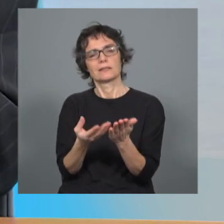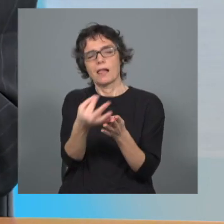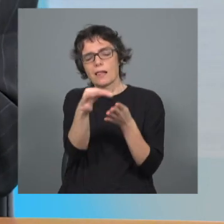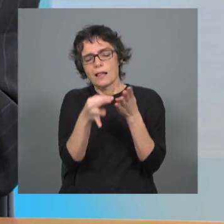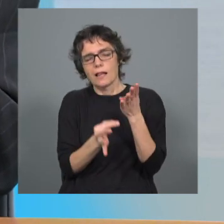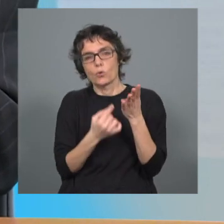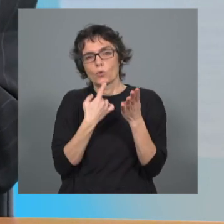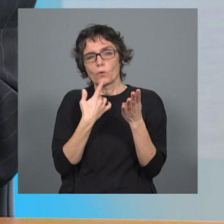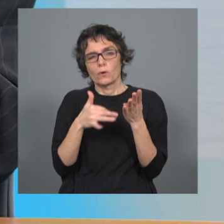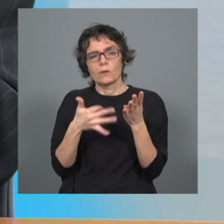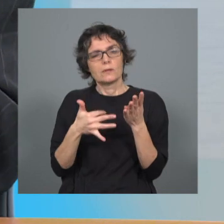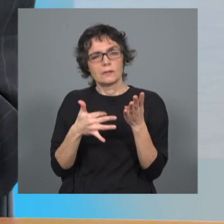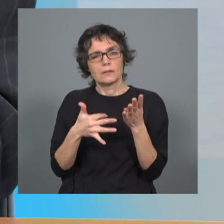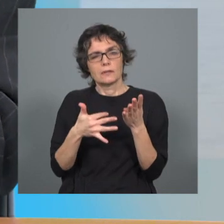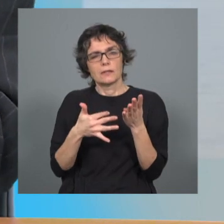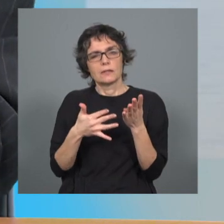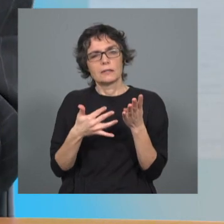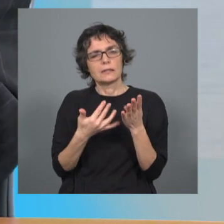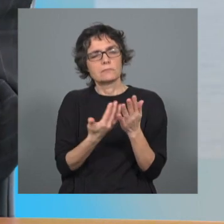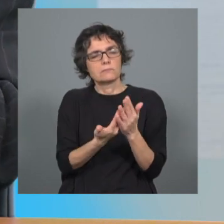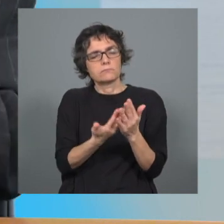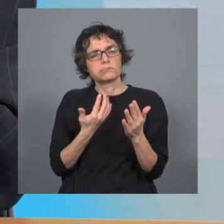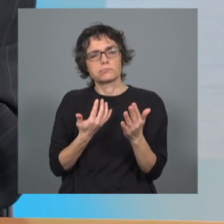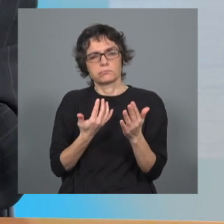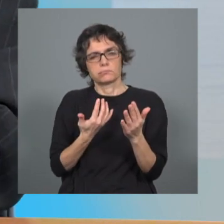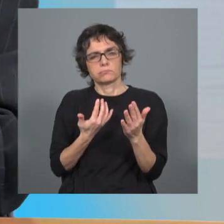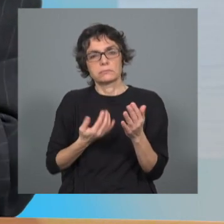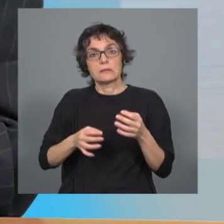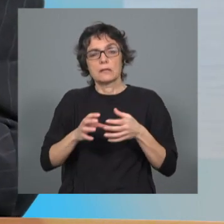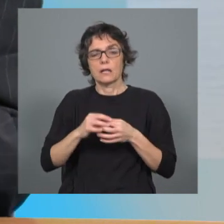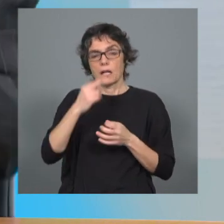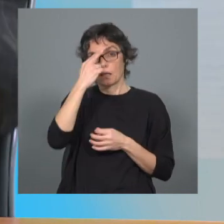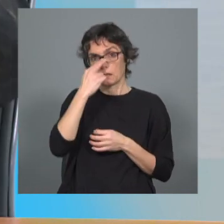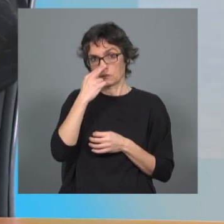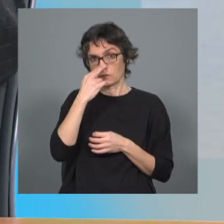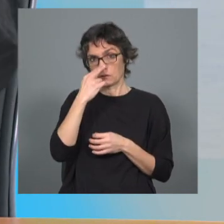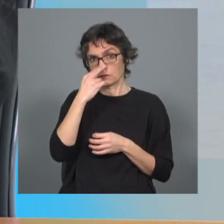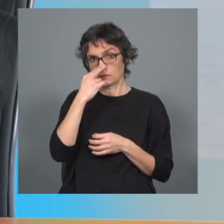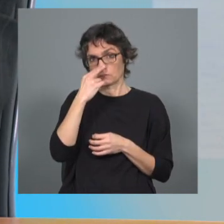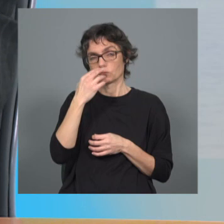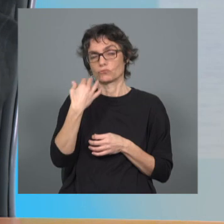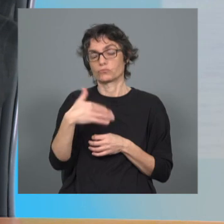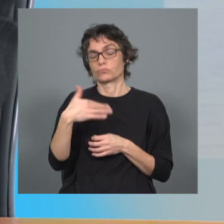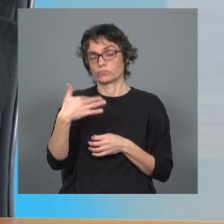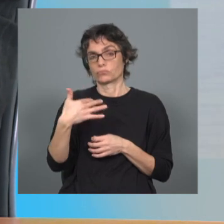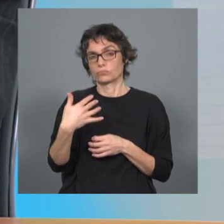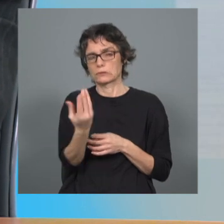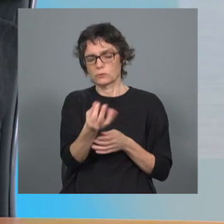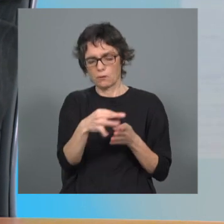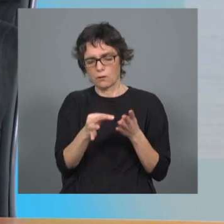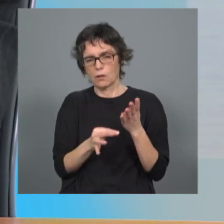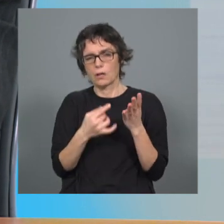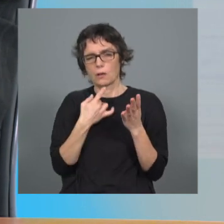elementos de grande sentido histórico, estão carregados de elementos